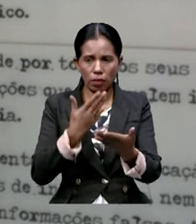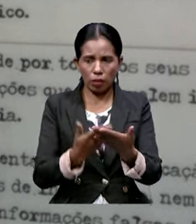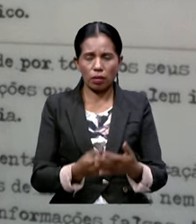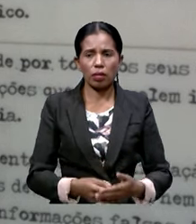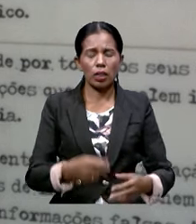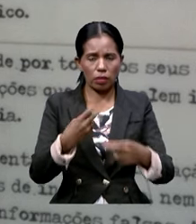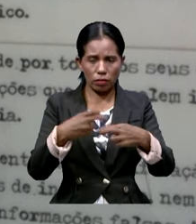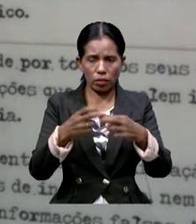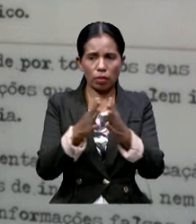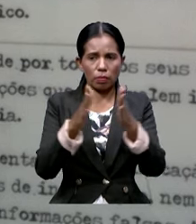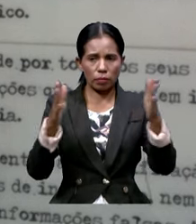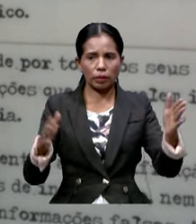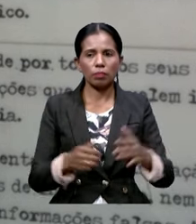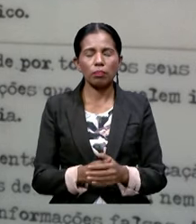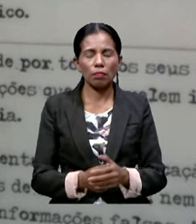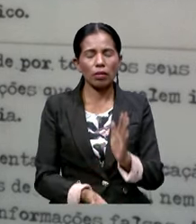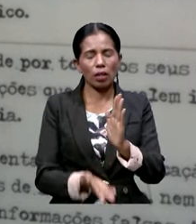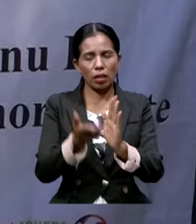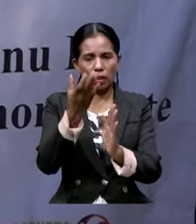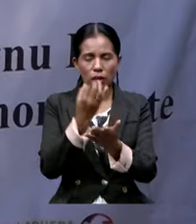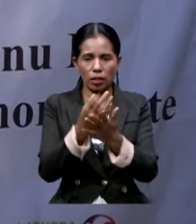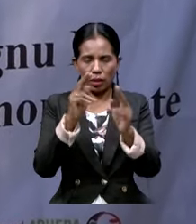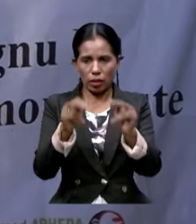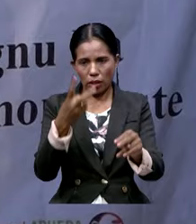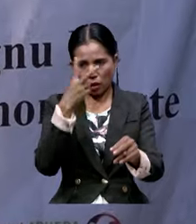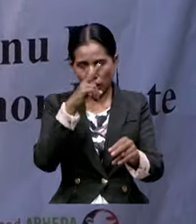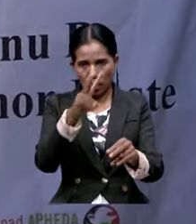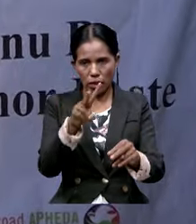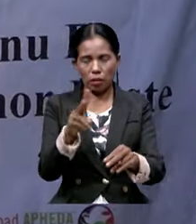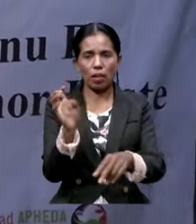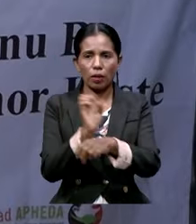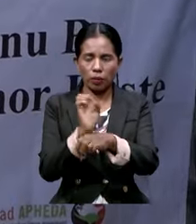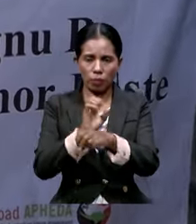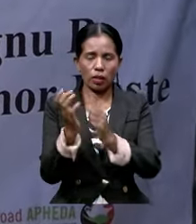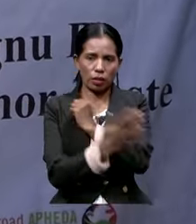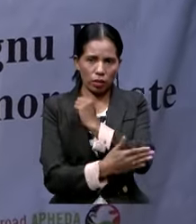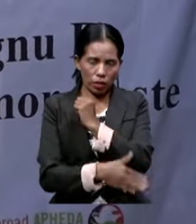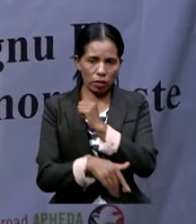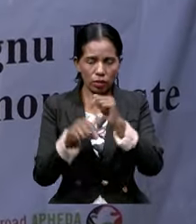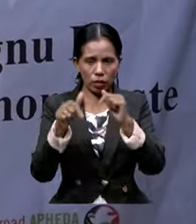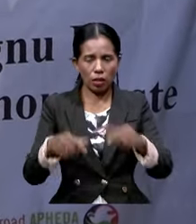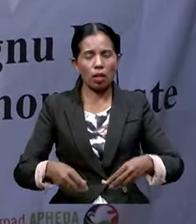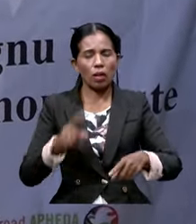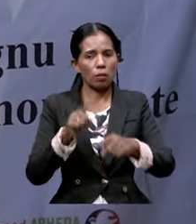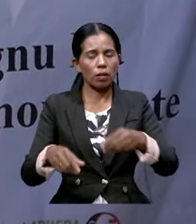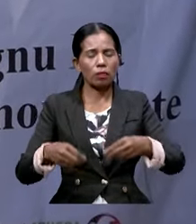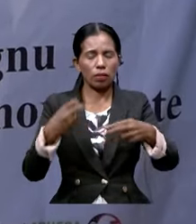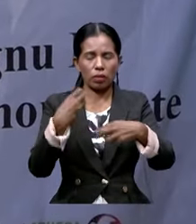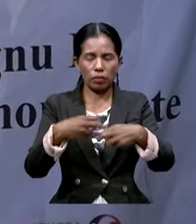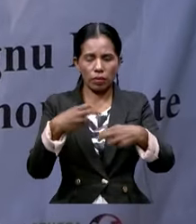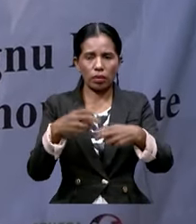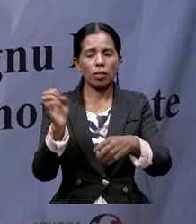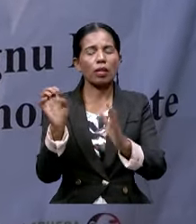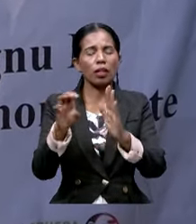impacto bota. Tuir Jorge Serrano, hasai salário mínimo ne, tem que haremos situação economia railaran. Atulu ne, labele foi impacto negativo ba economia